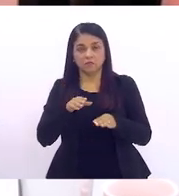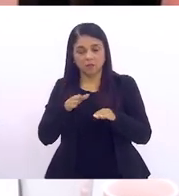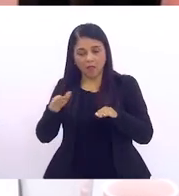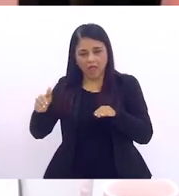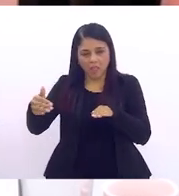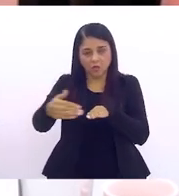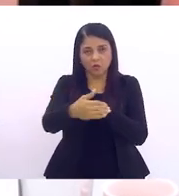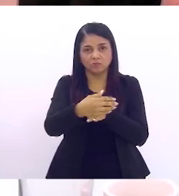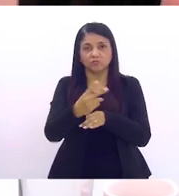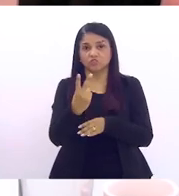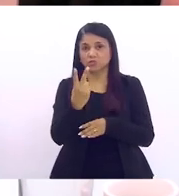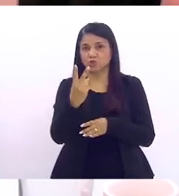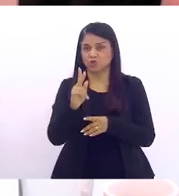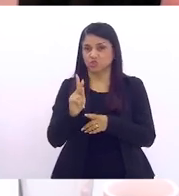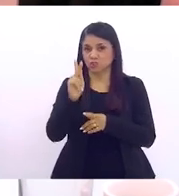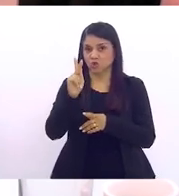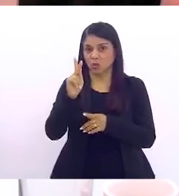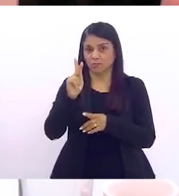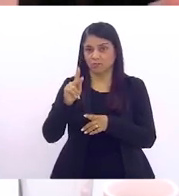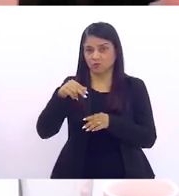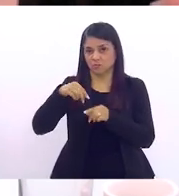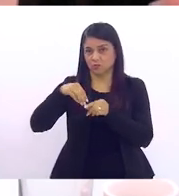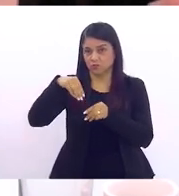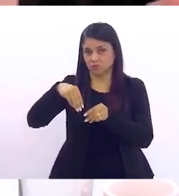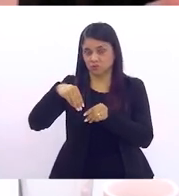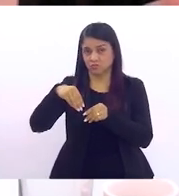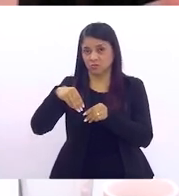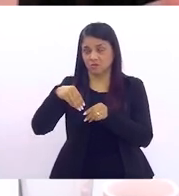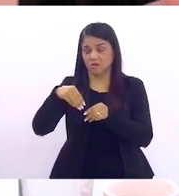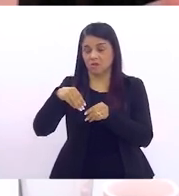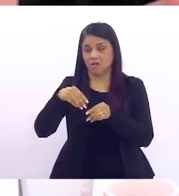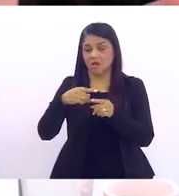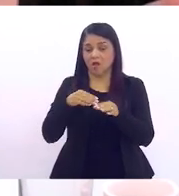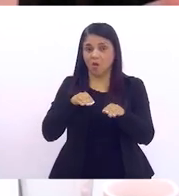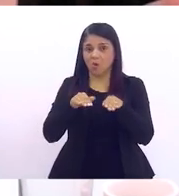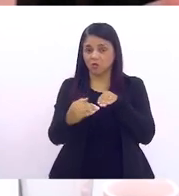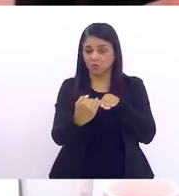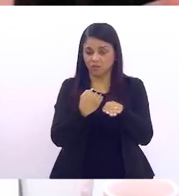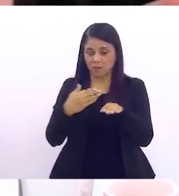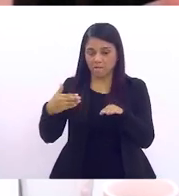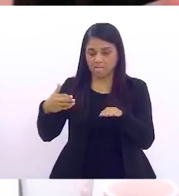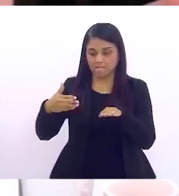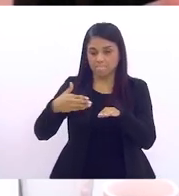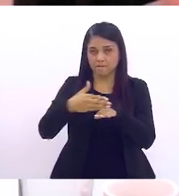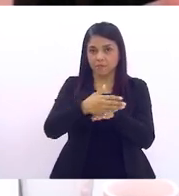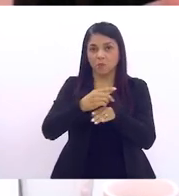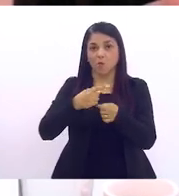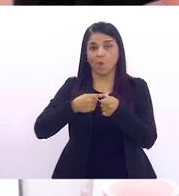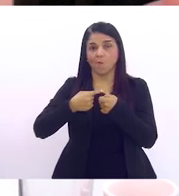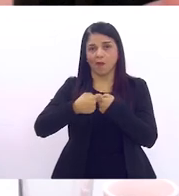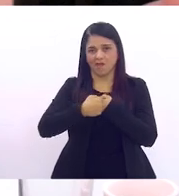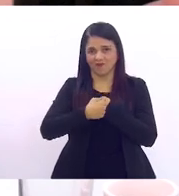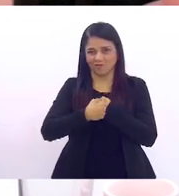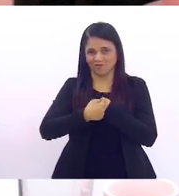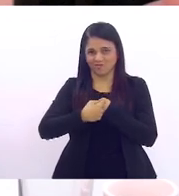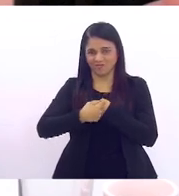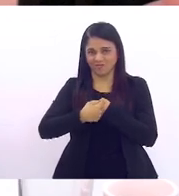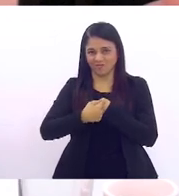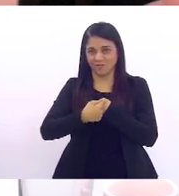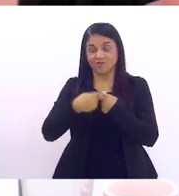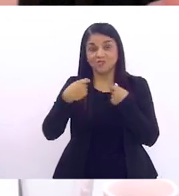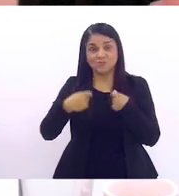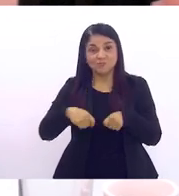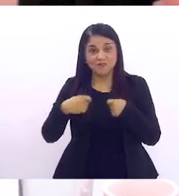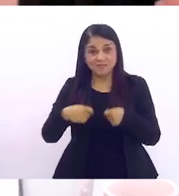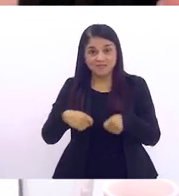o o pedágio a rodovia corta o bairro para eles eles têm que fazer isso para qualquer e Ação